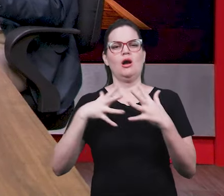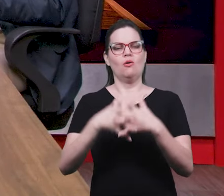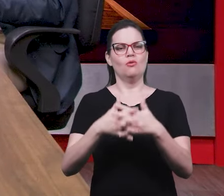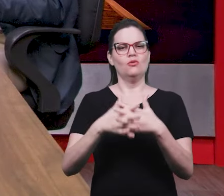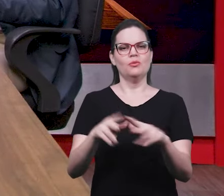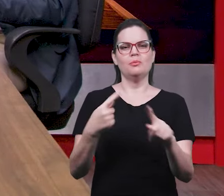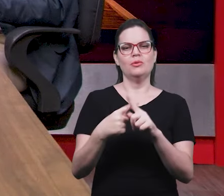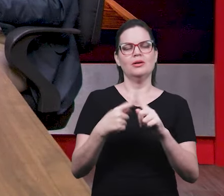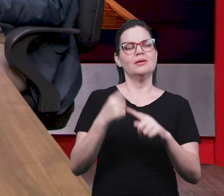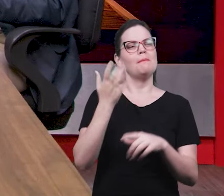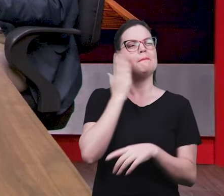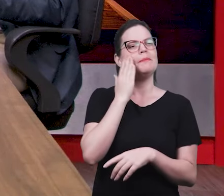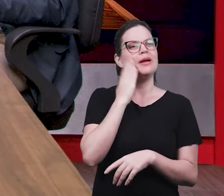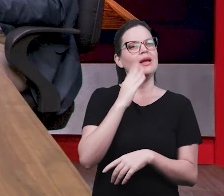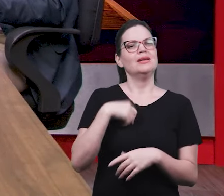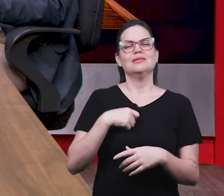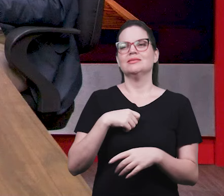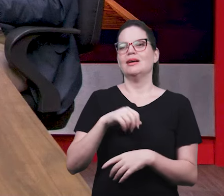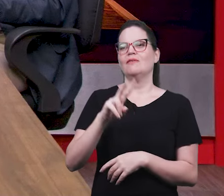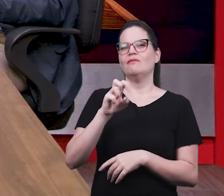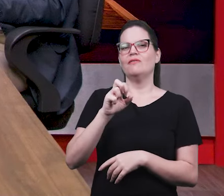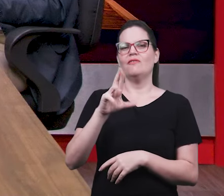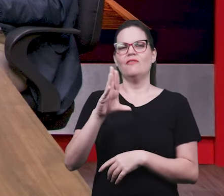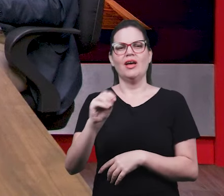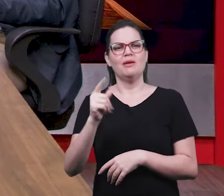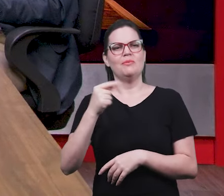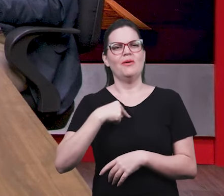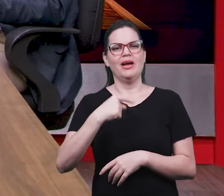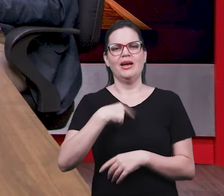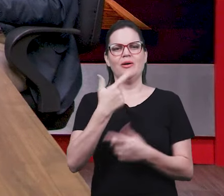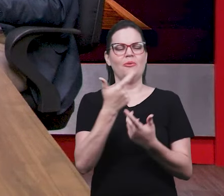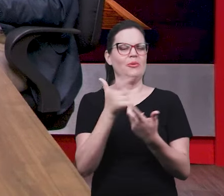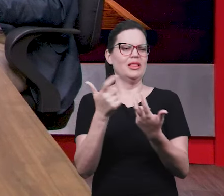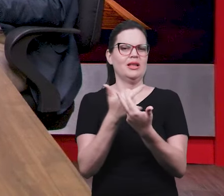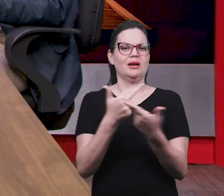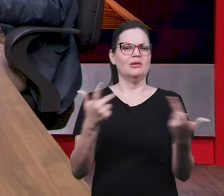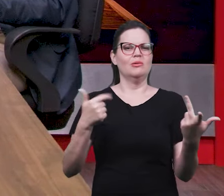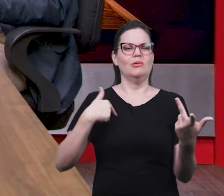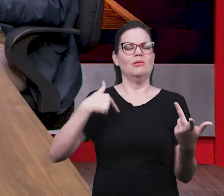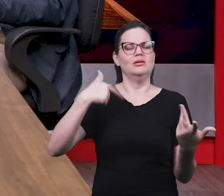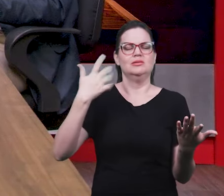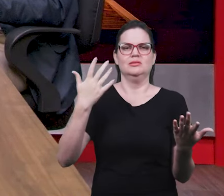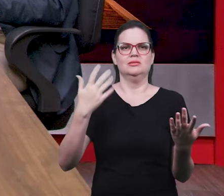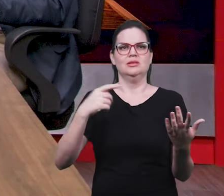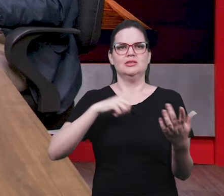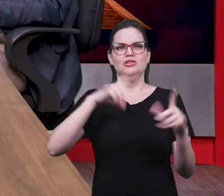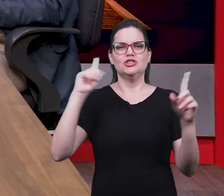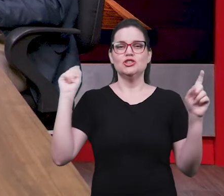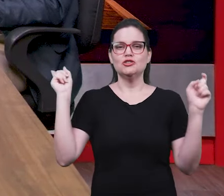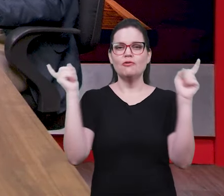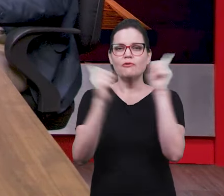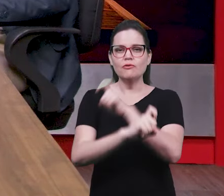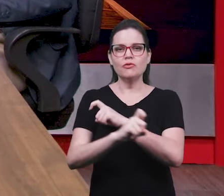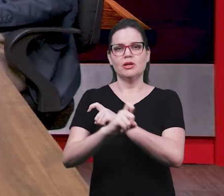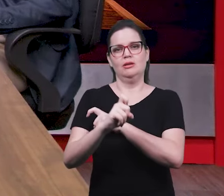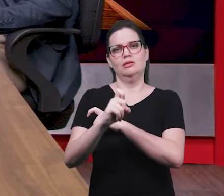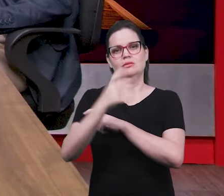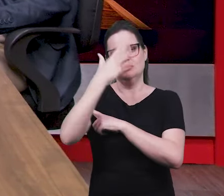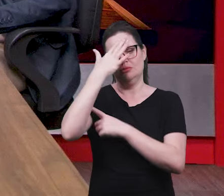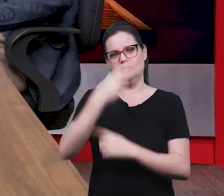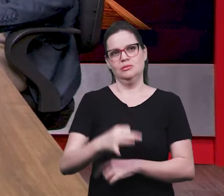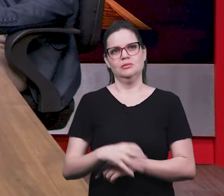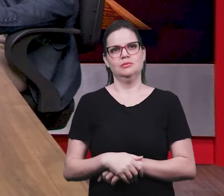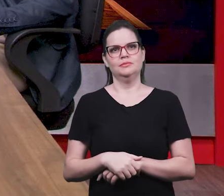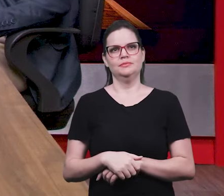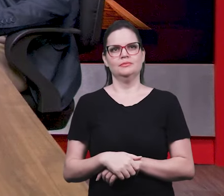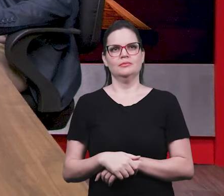razão cósmica da criação, aquelas coisas todas. Heráclito falava isso, outros filósofos. É dificuldade para Parmênides compreender. Ele falava: tu que